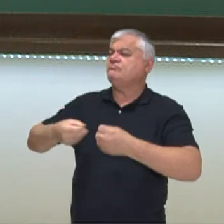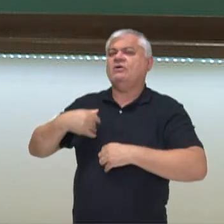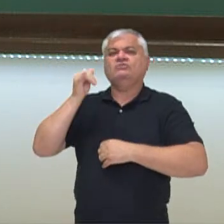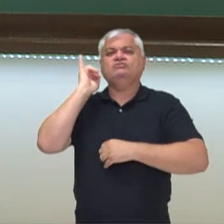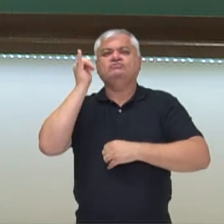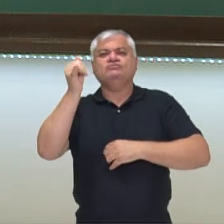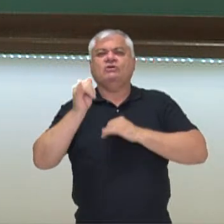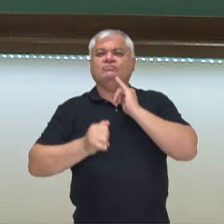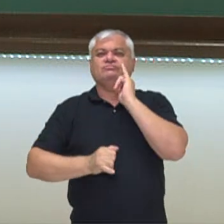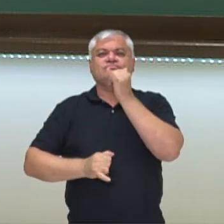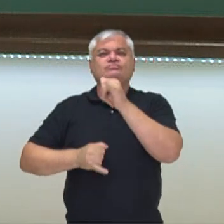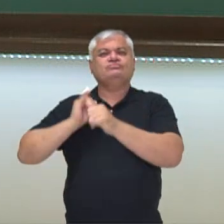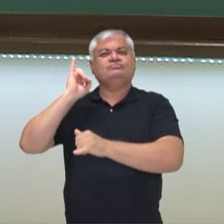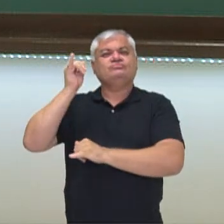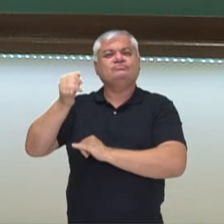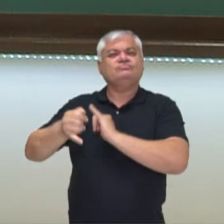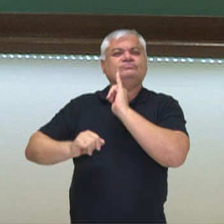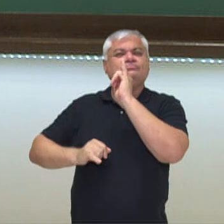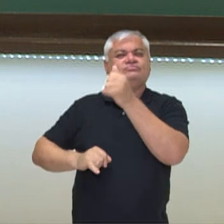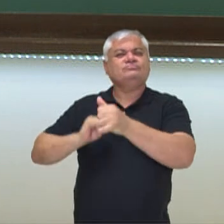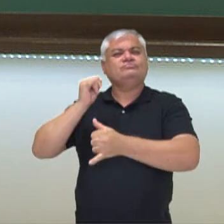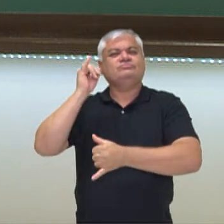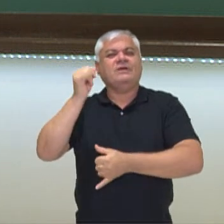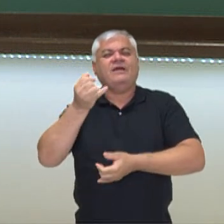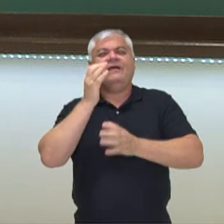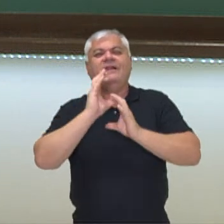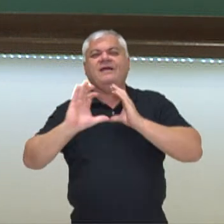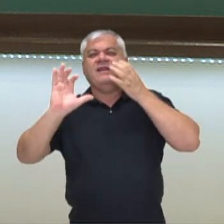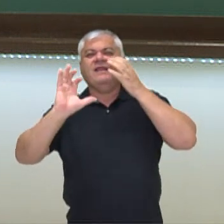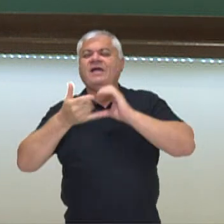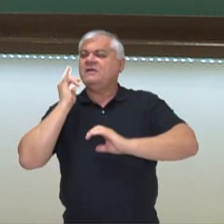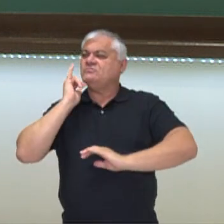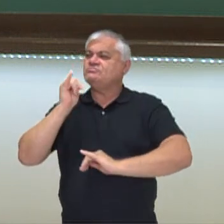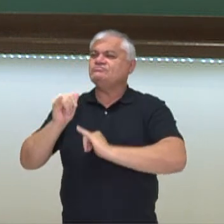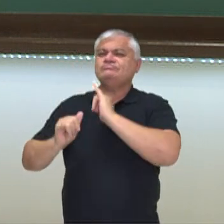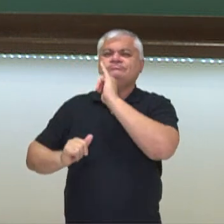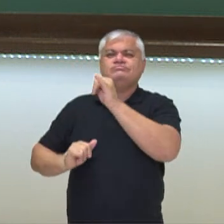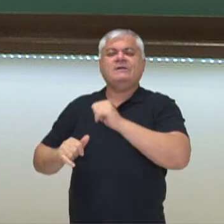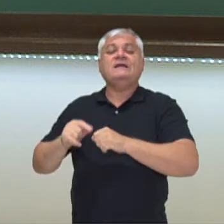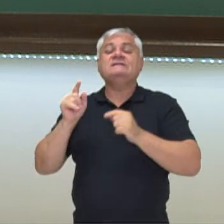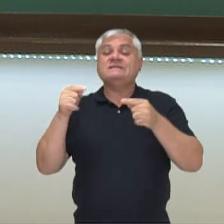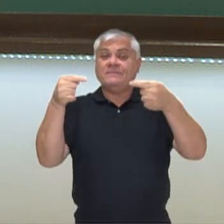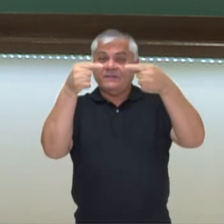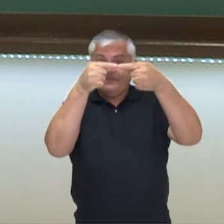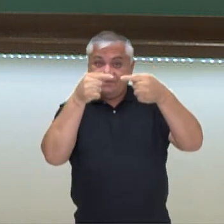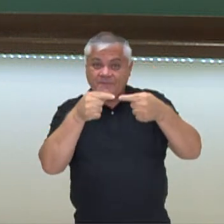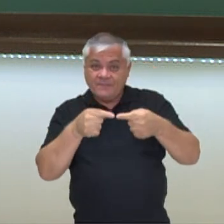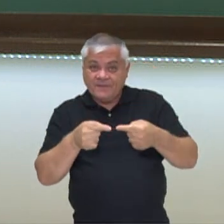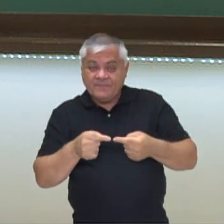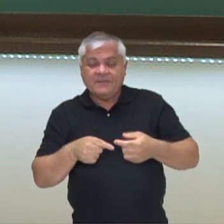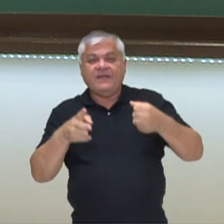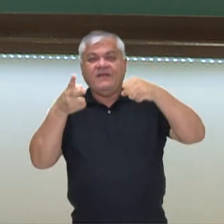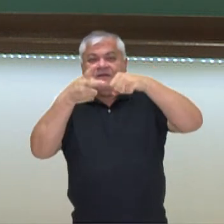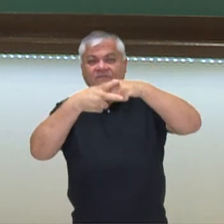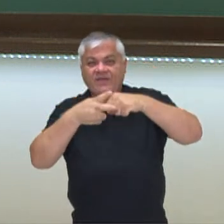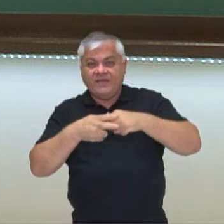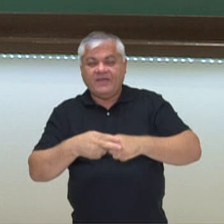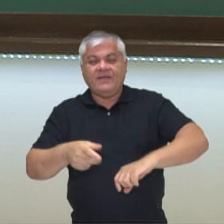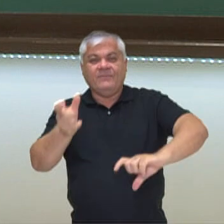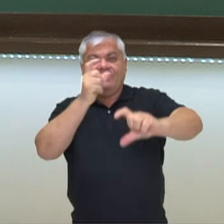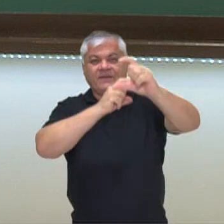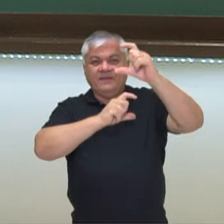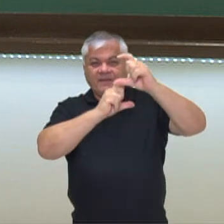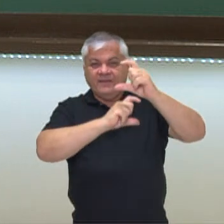were singing. Então eles iam cantando. Por isso o poema vai ter sempre a rima, o verso, a estrofe,